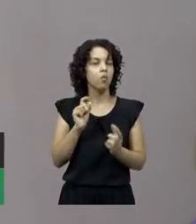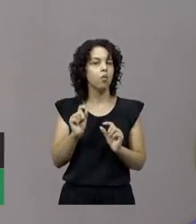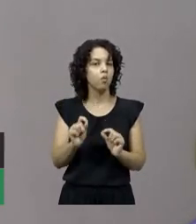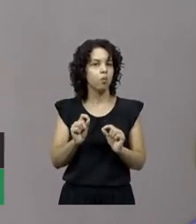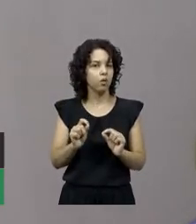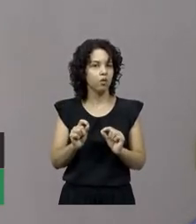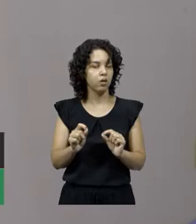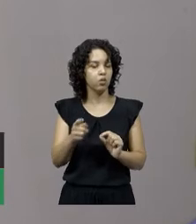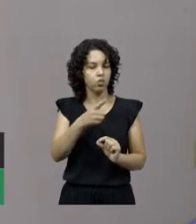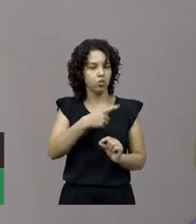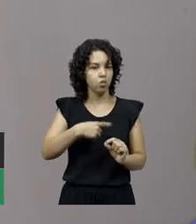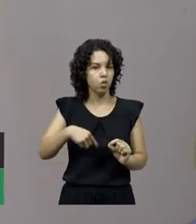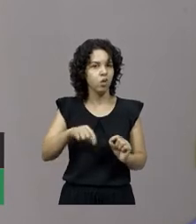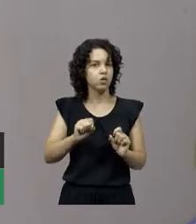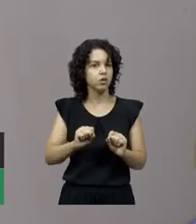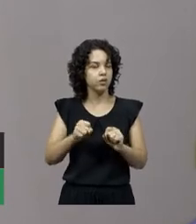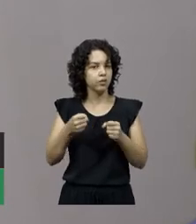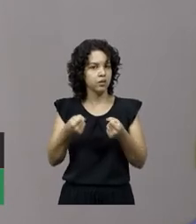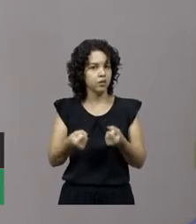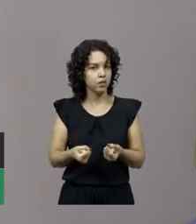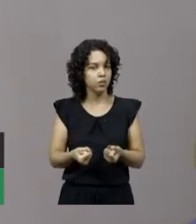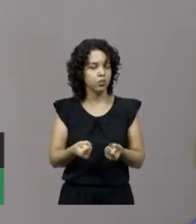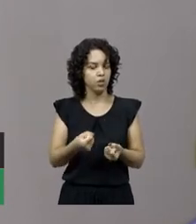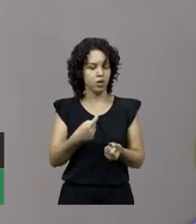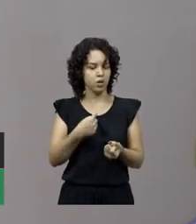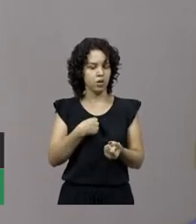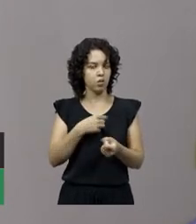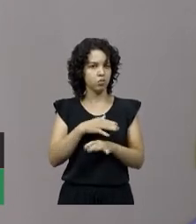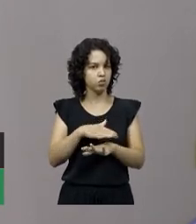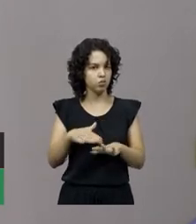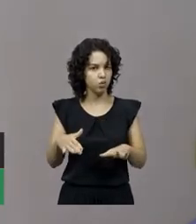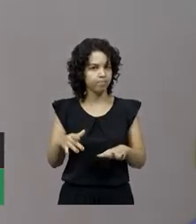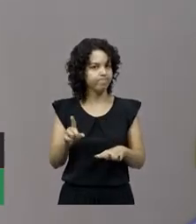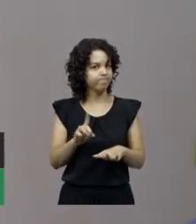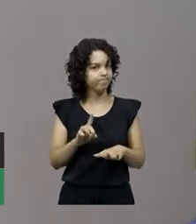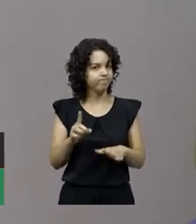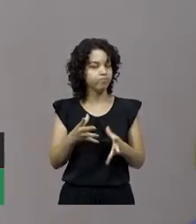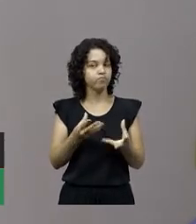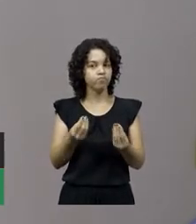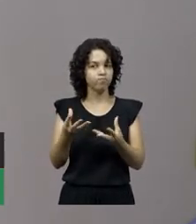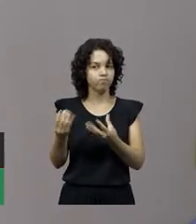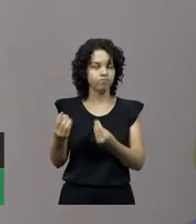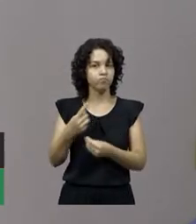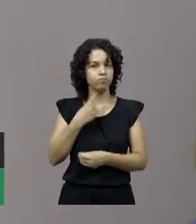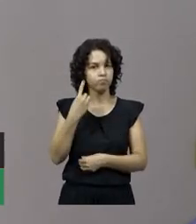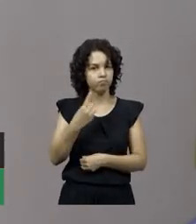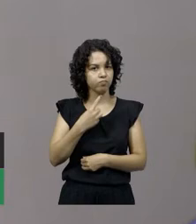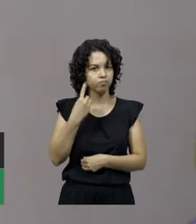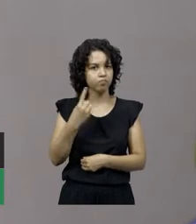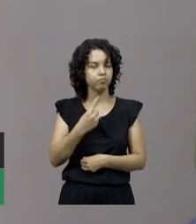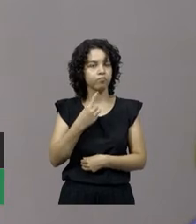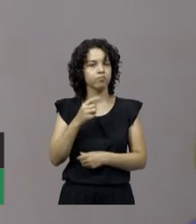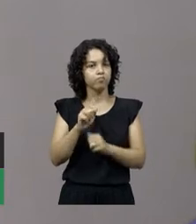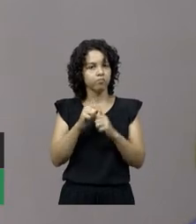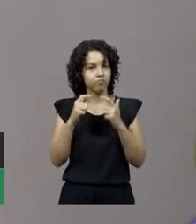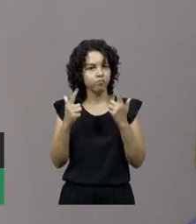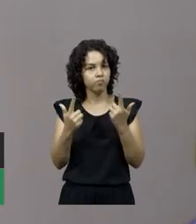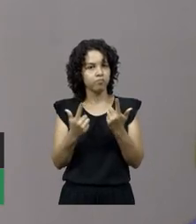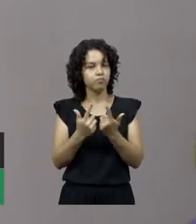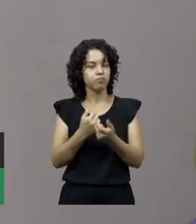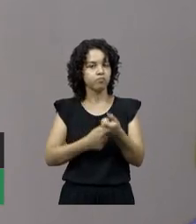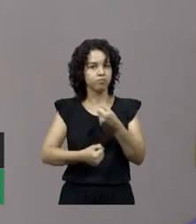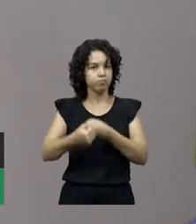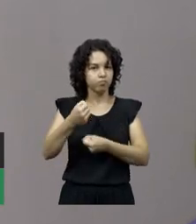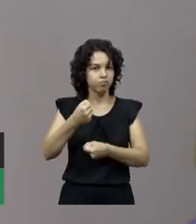é que nós defendemos, não só eu, vários deputados aqui da Assembleia Legislativa, no ano